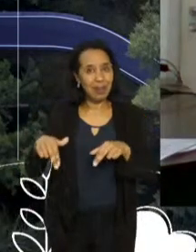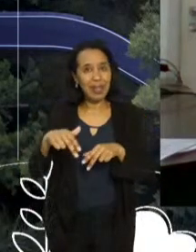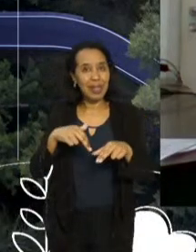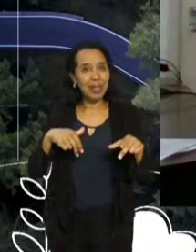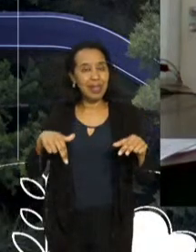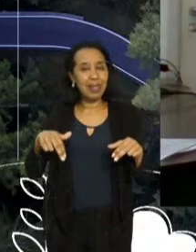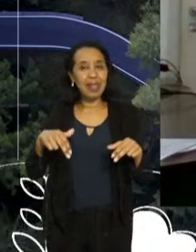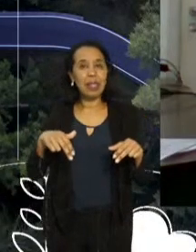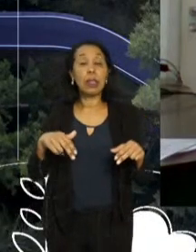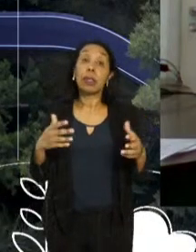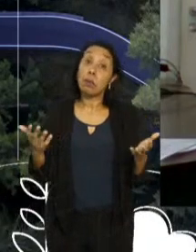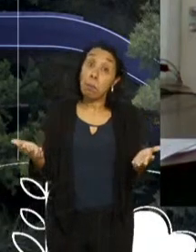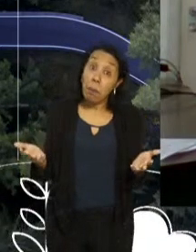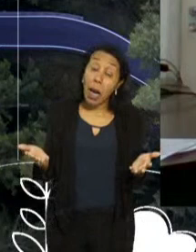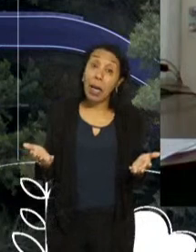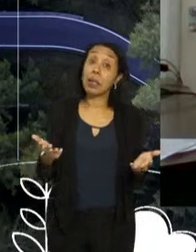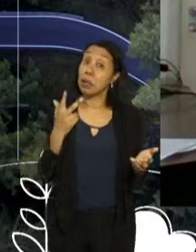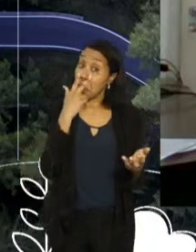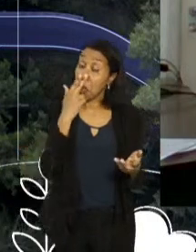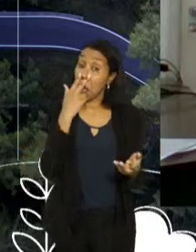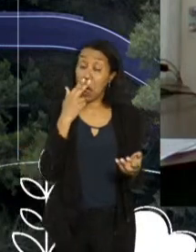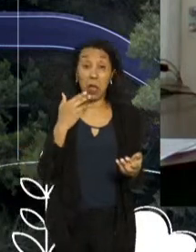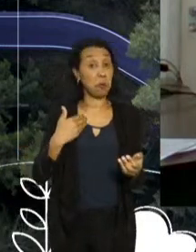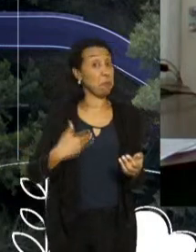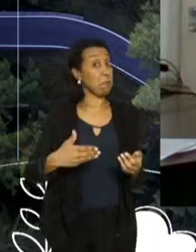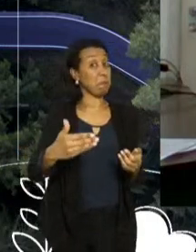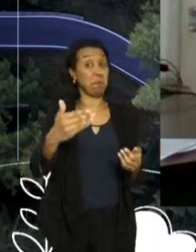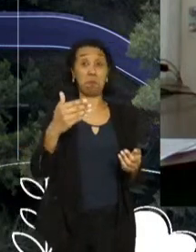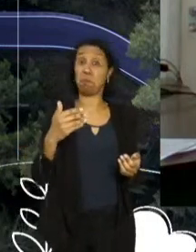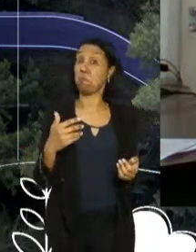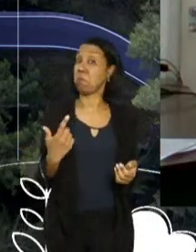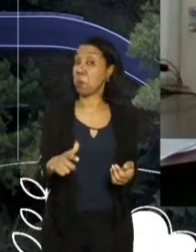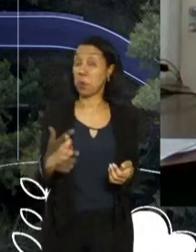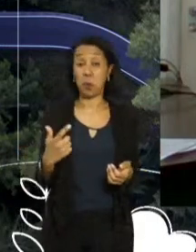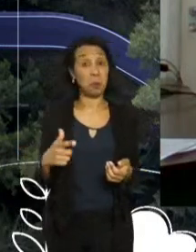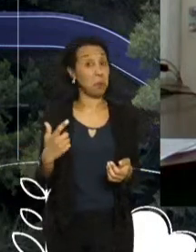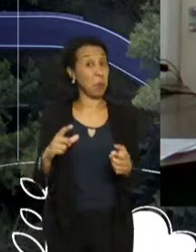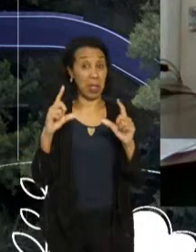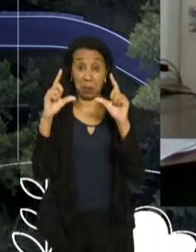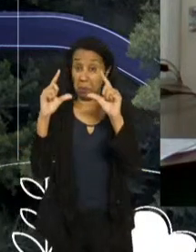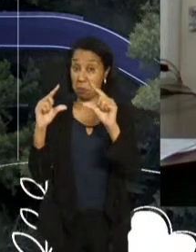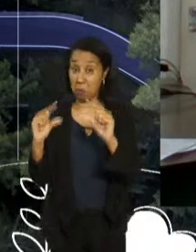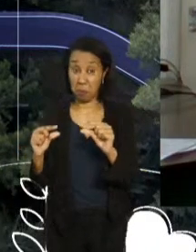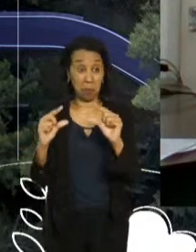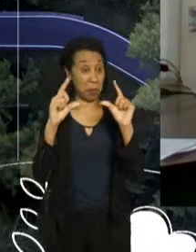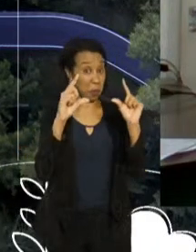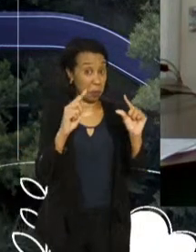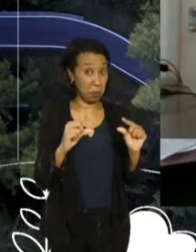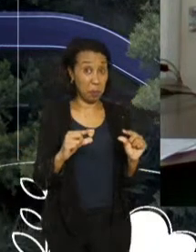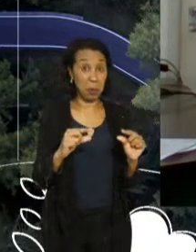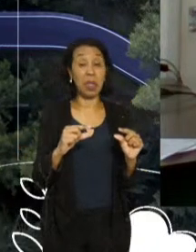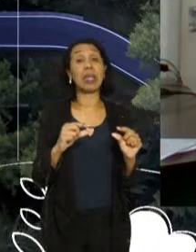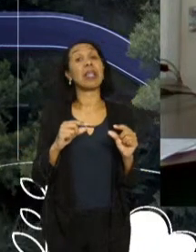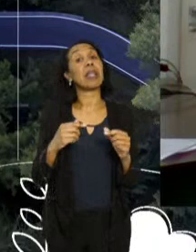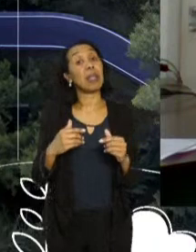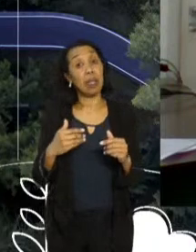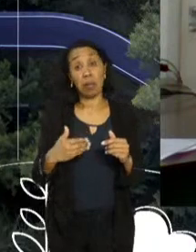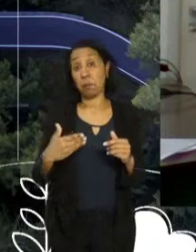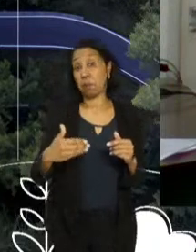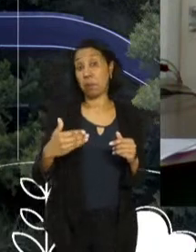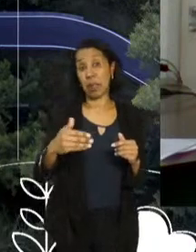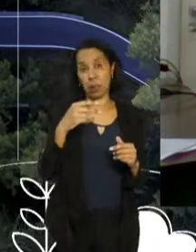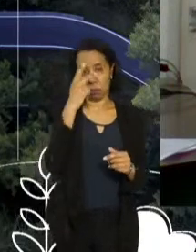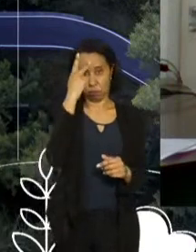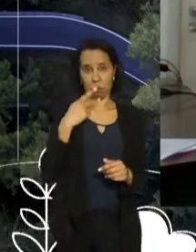Mas não vai ter jeito, não vai ter jeito de reduzir poluição mantendo o perfil de mobilidade